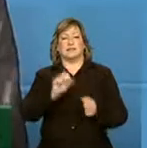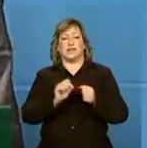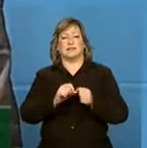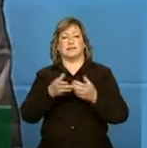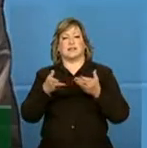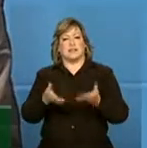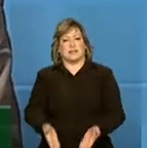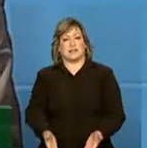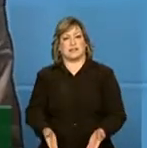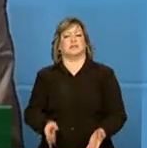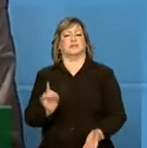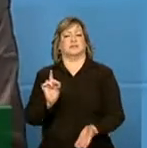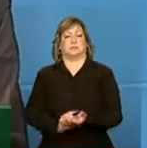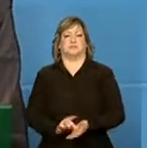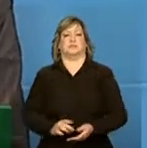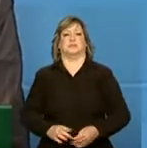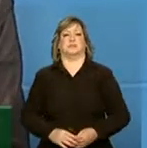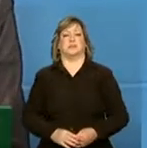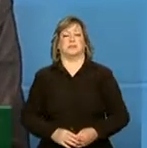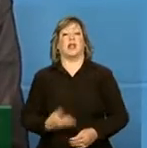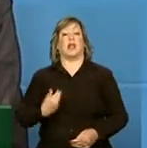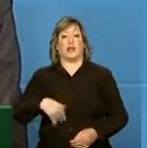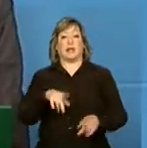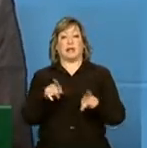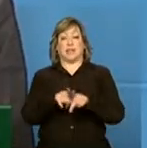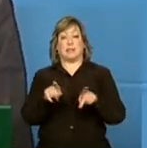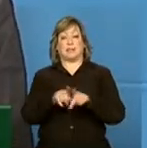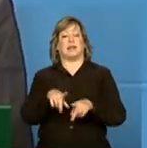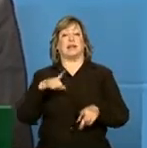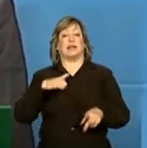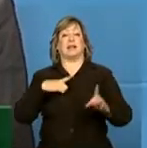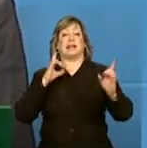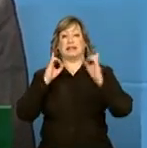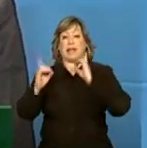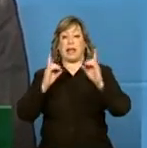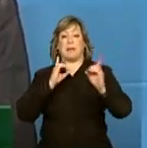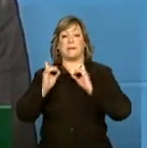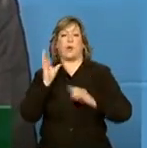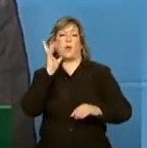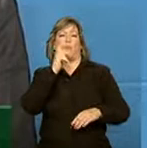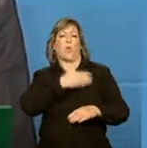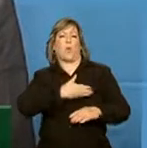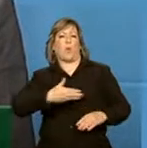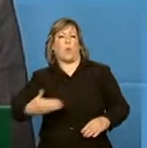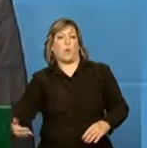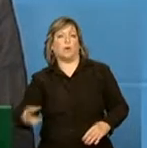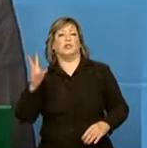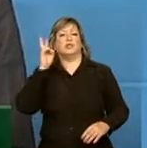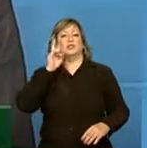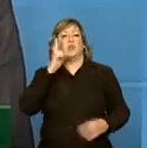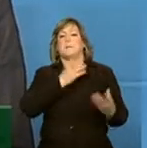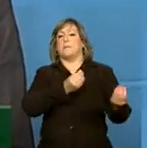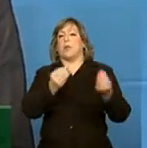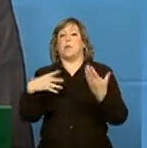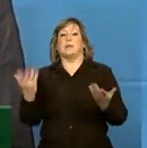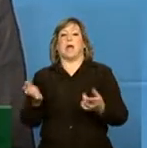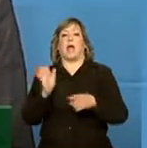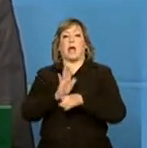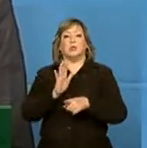de implementação efetivas. Também temos debates longos a respeito de muitas contribuições que